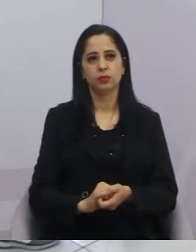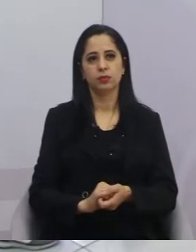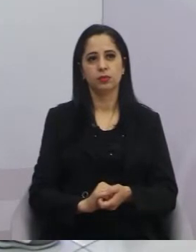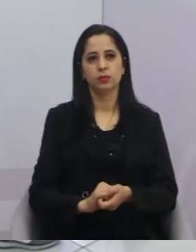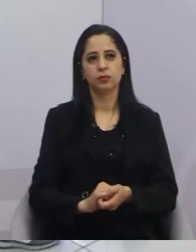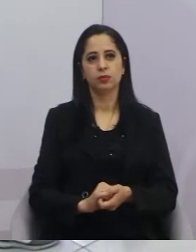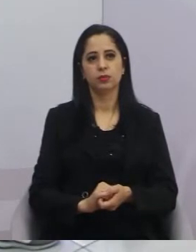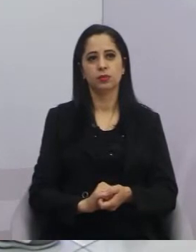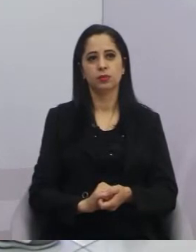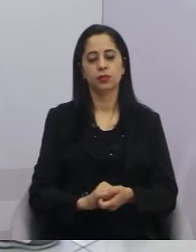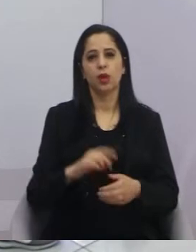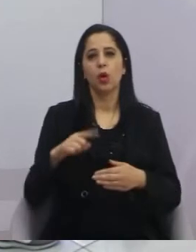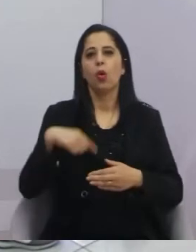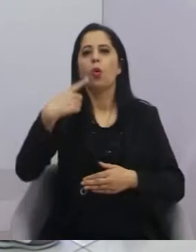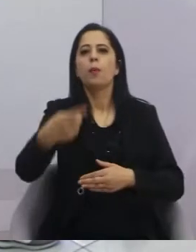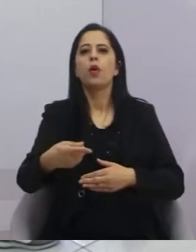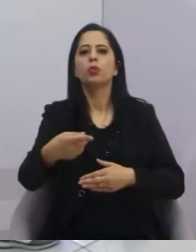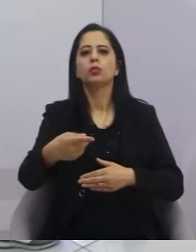Leitura do próximo projeto.